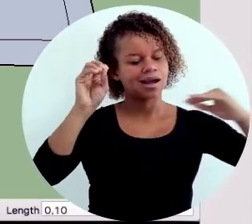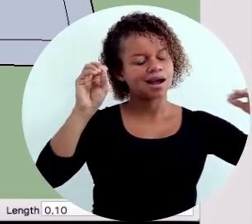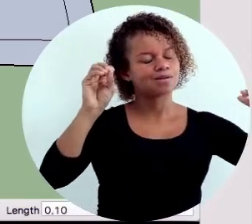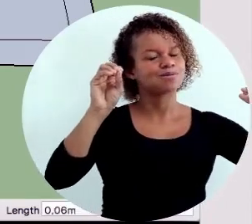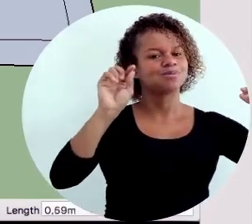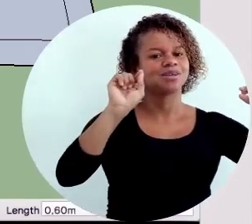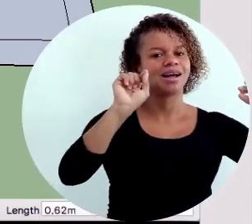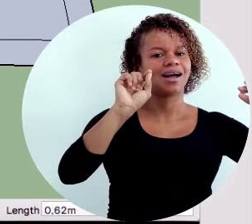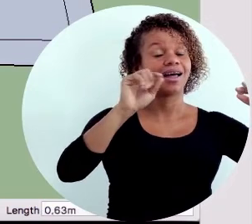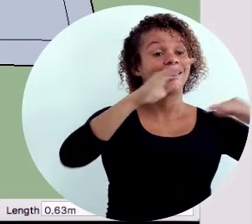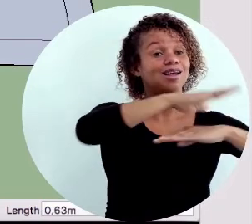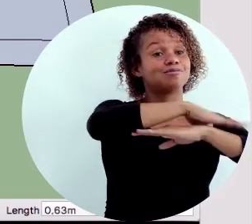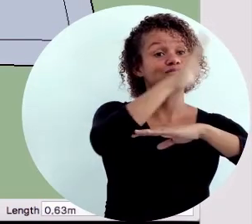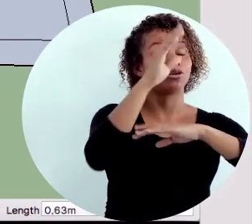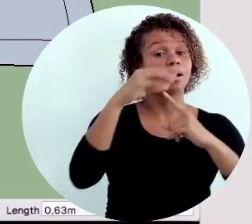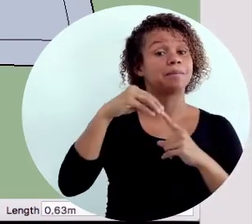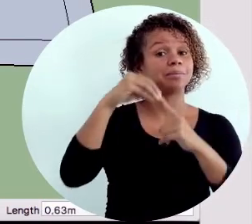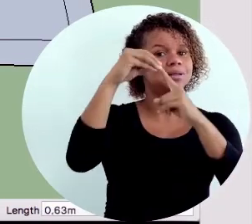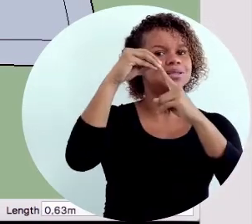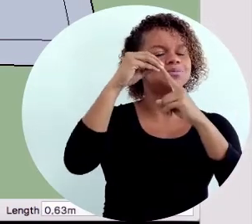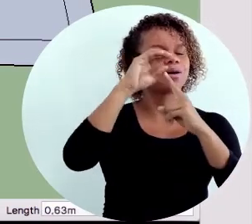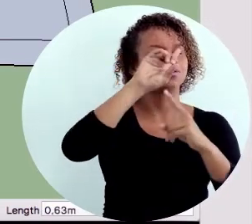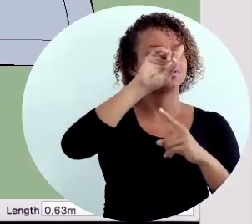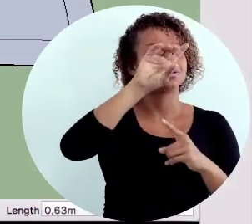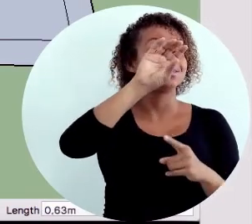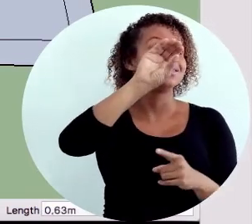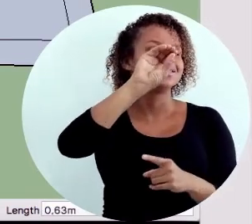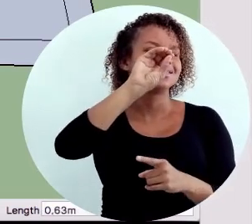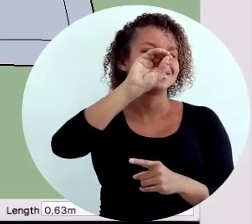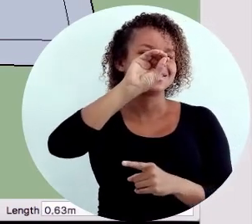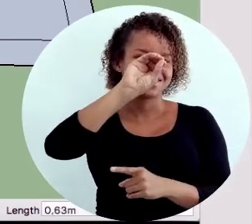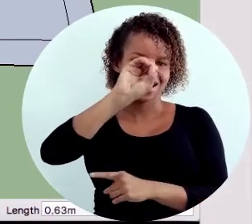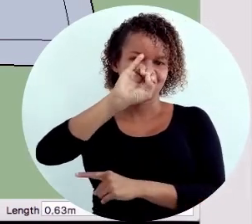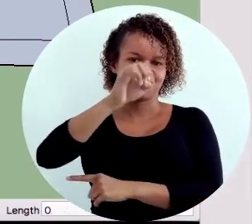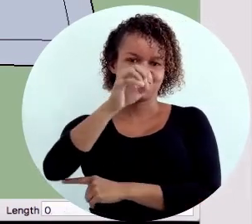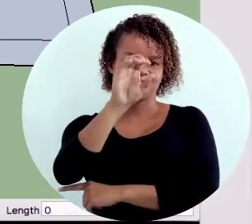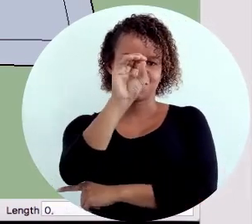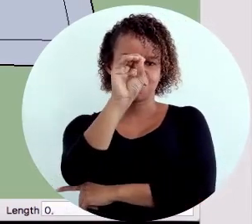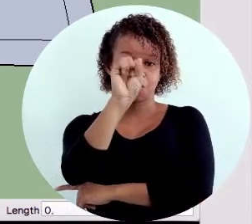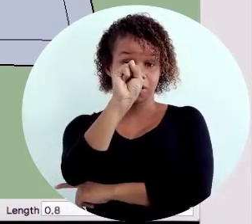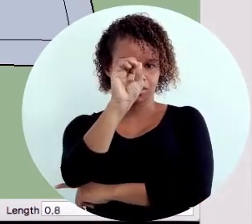e a largura da porta, nesse caso, da porta principal, de 0,80.